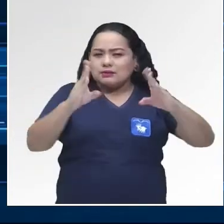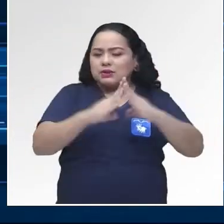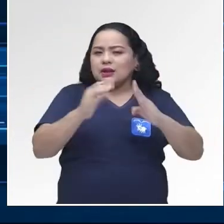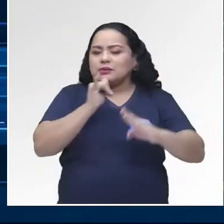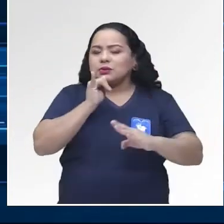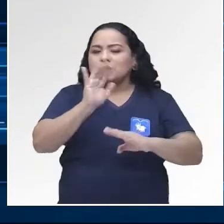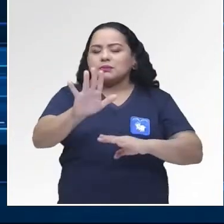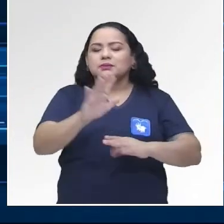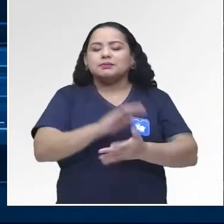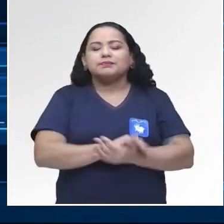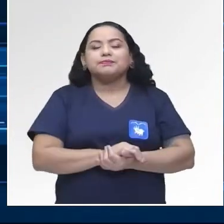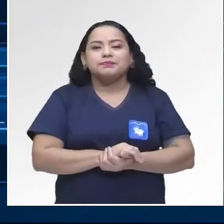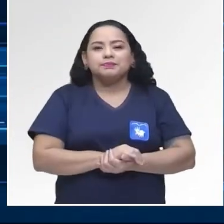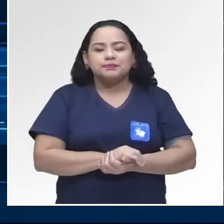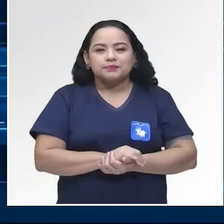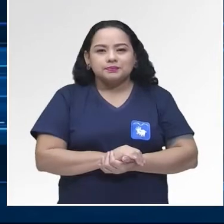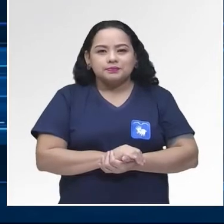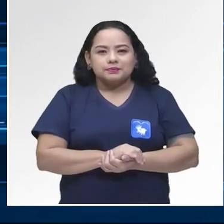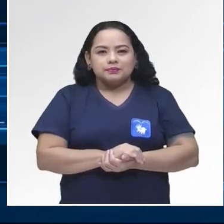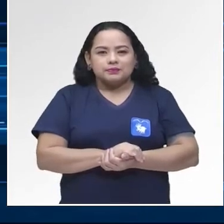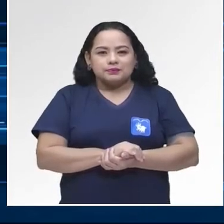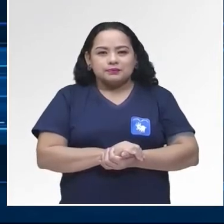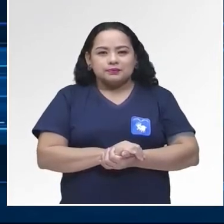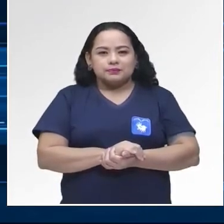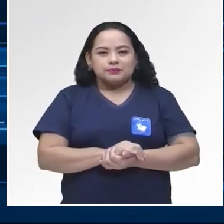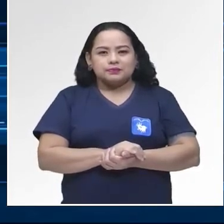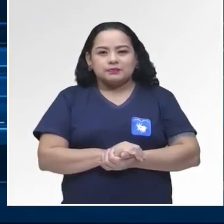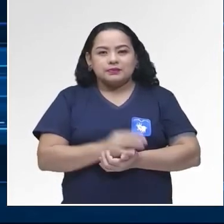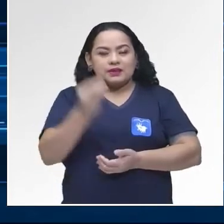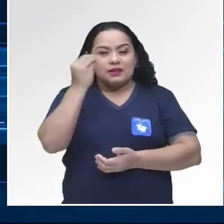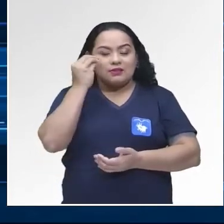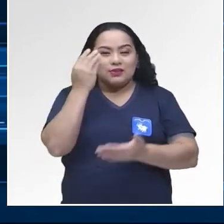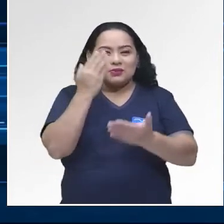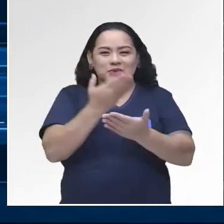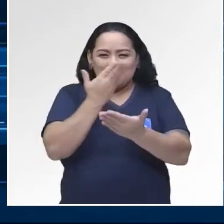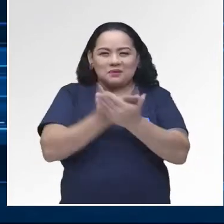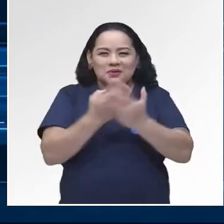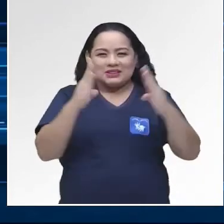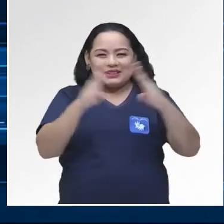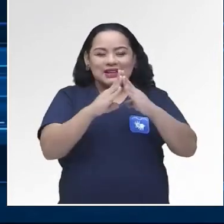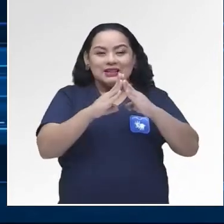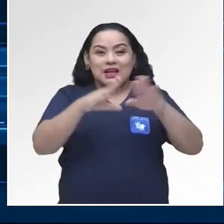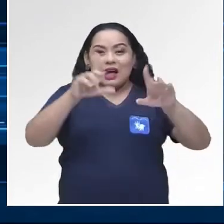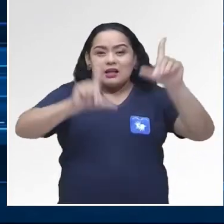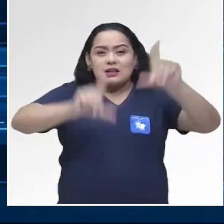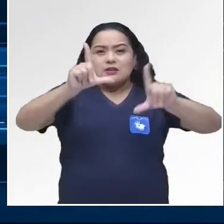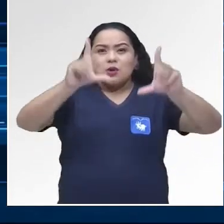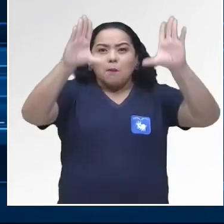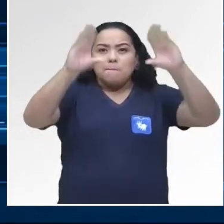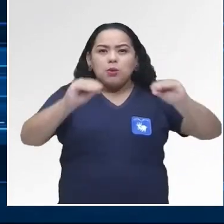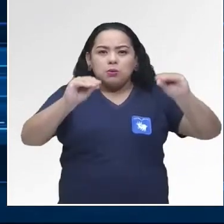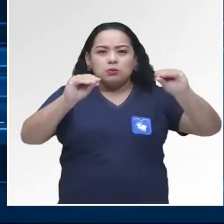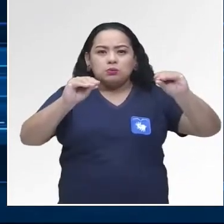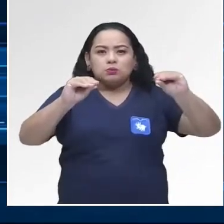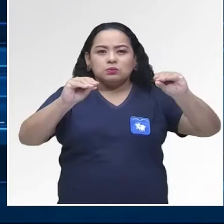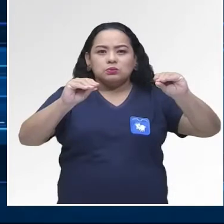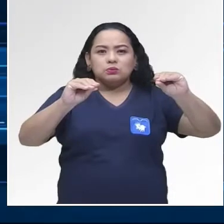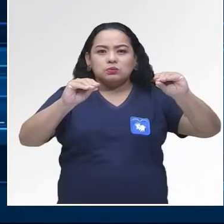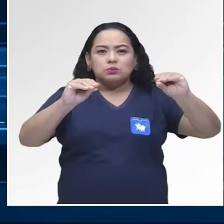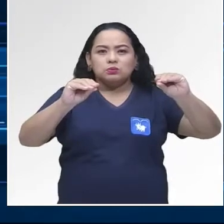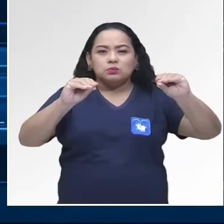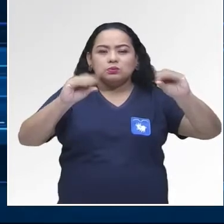sua casa, você está vendo aula em casa e a televisão apaga, a TV apaga